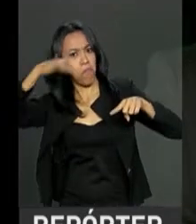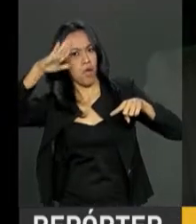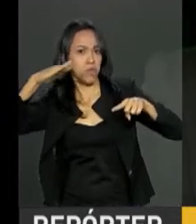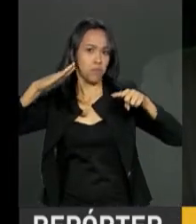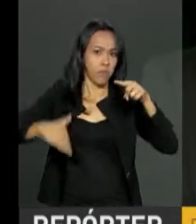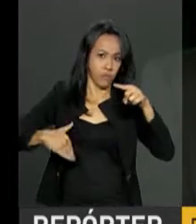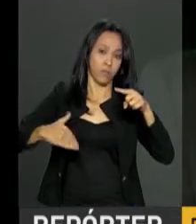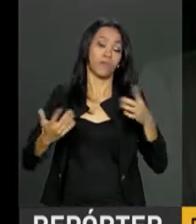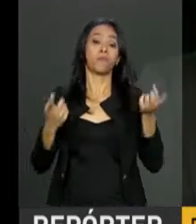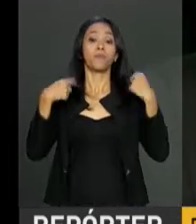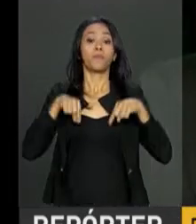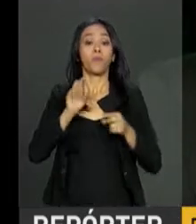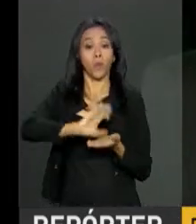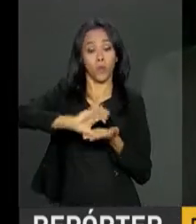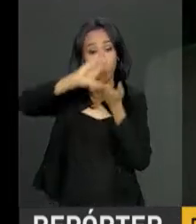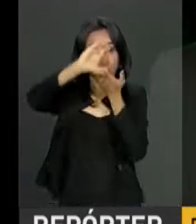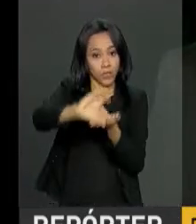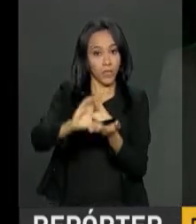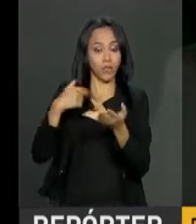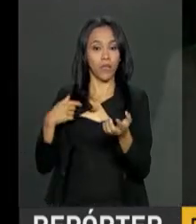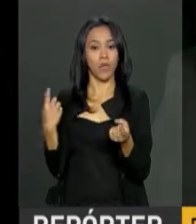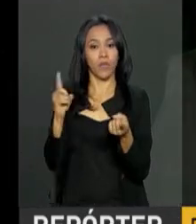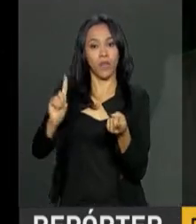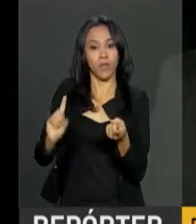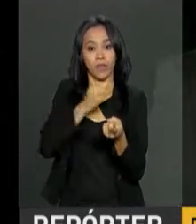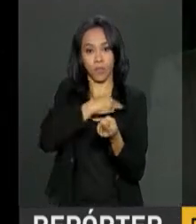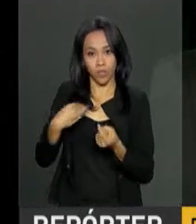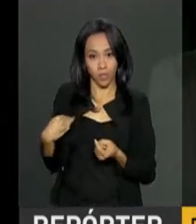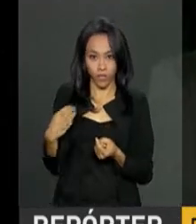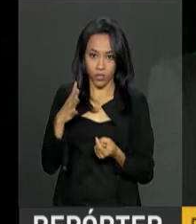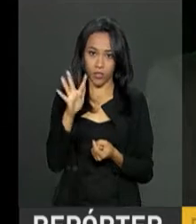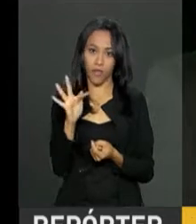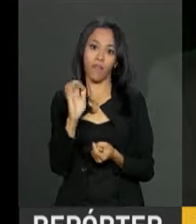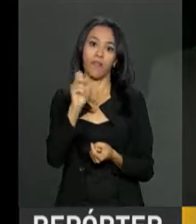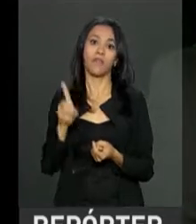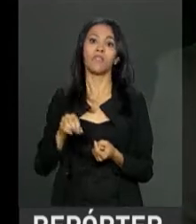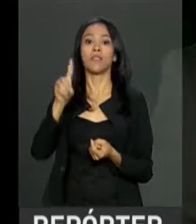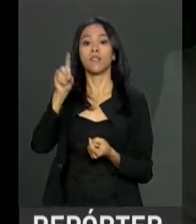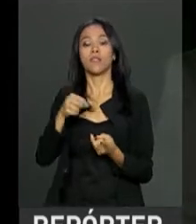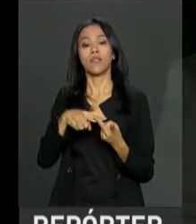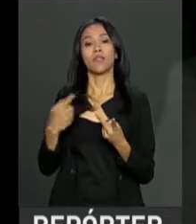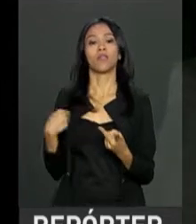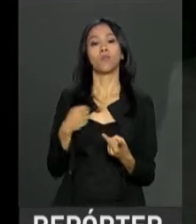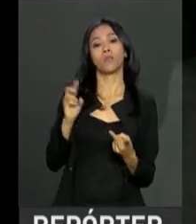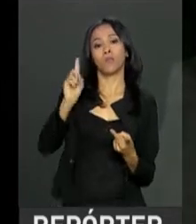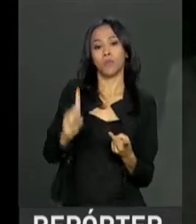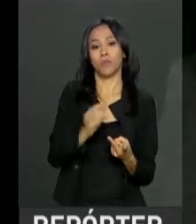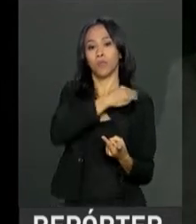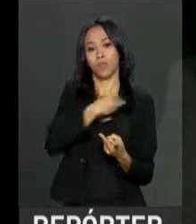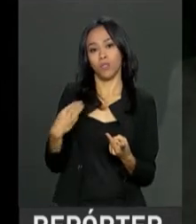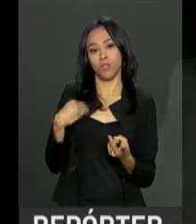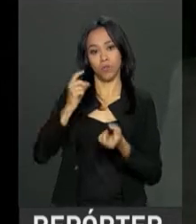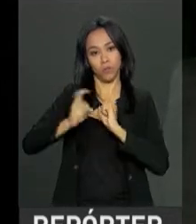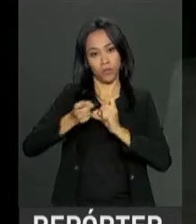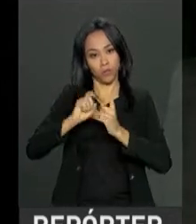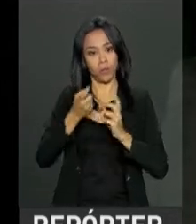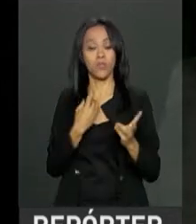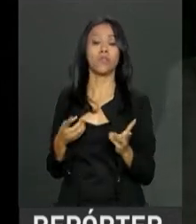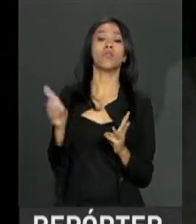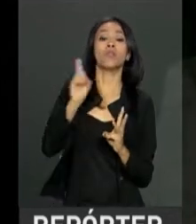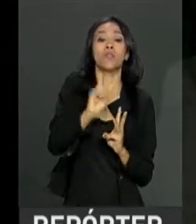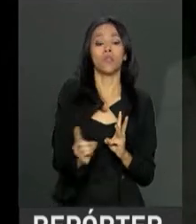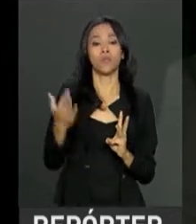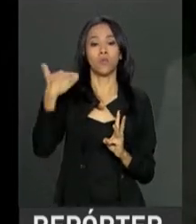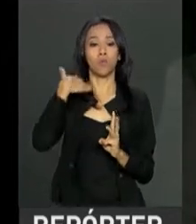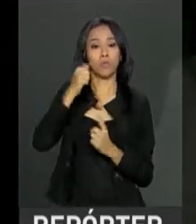conselho é composto pelos ministros da fazenda e do planejamento além do presidente do banco central manteve o ritmo de